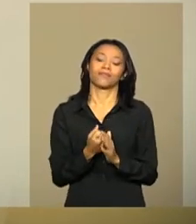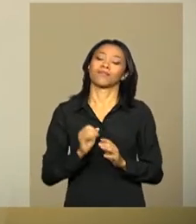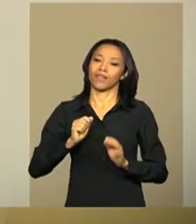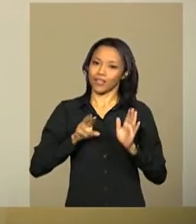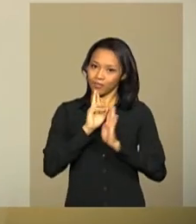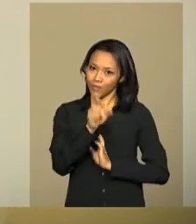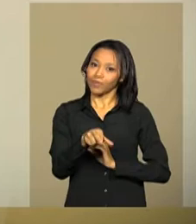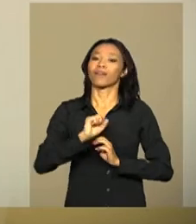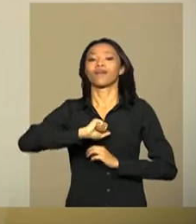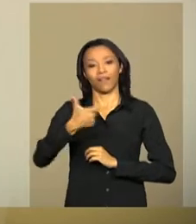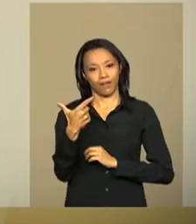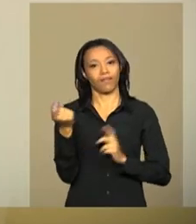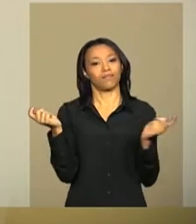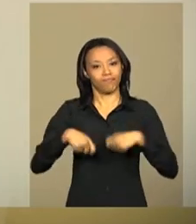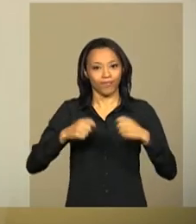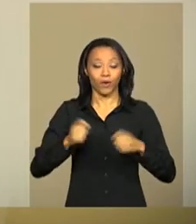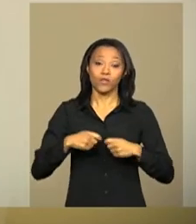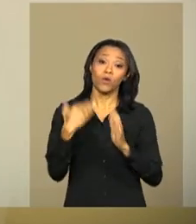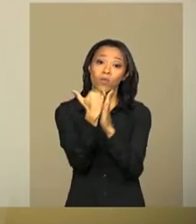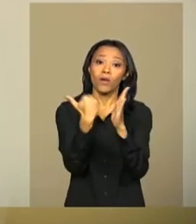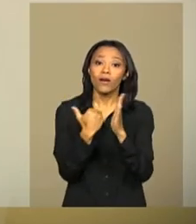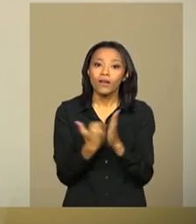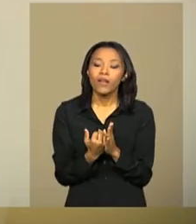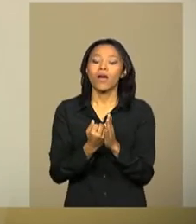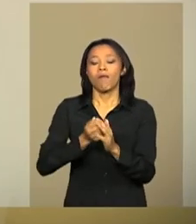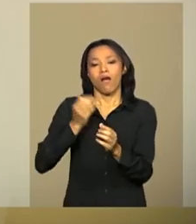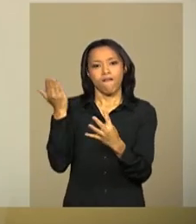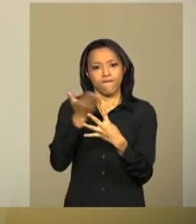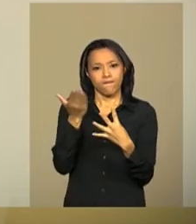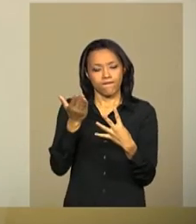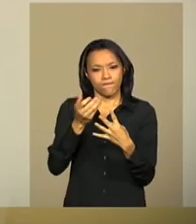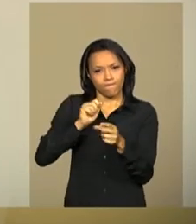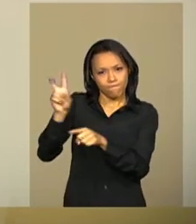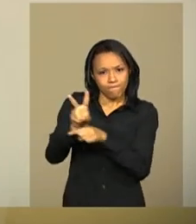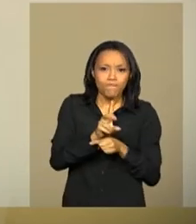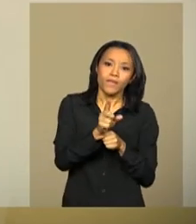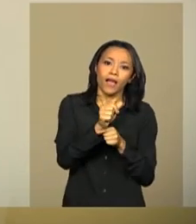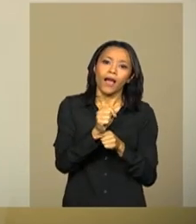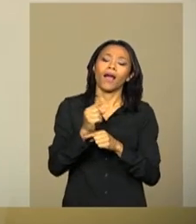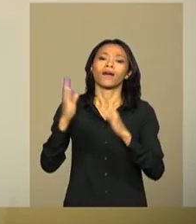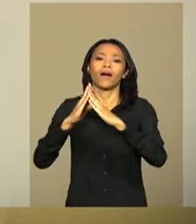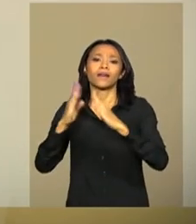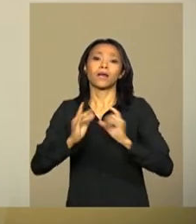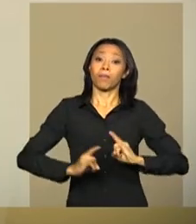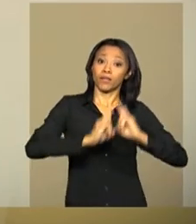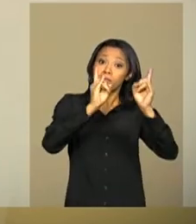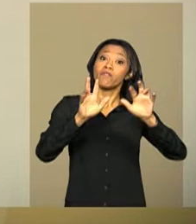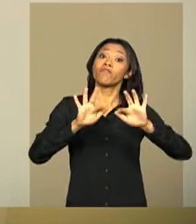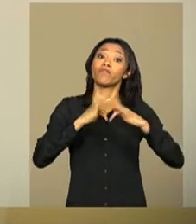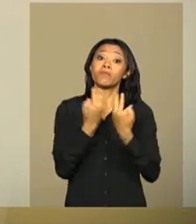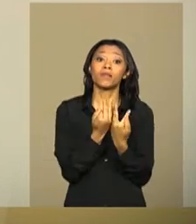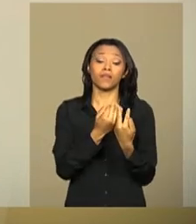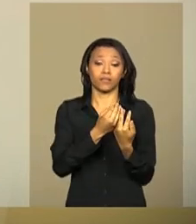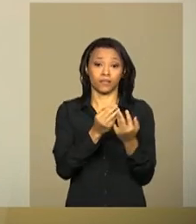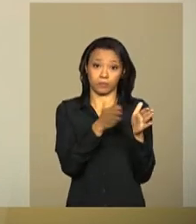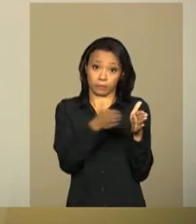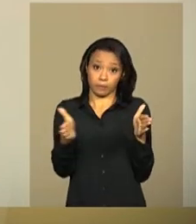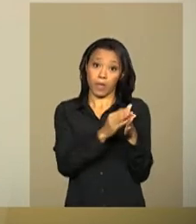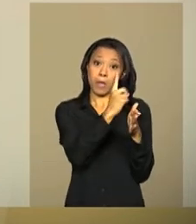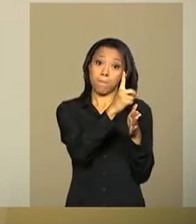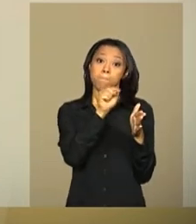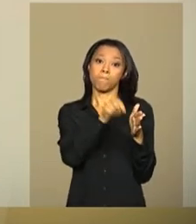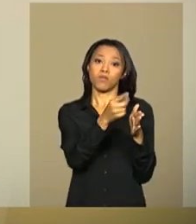Claro que pode Max o Minha Casa Minha Vida financia casas e apartamentos também para as famílias com renda entre